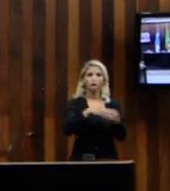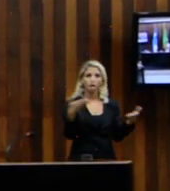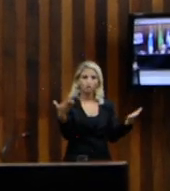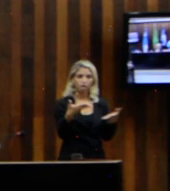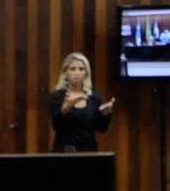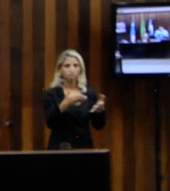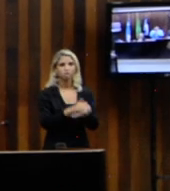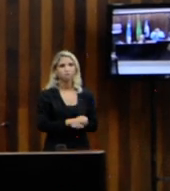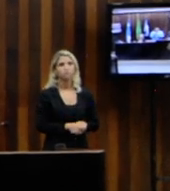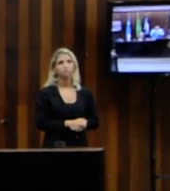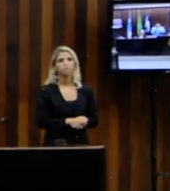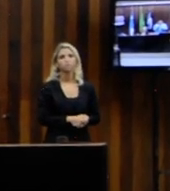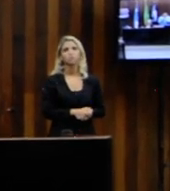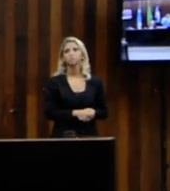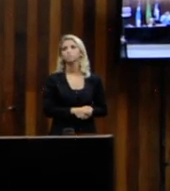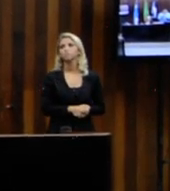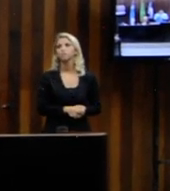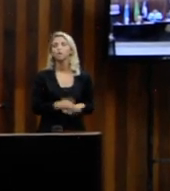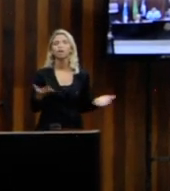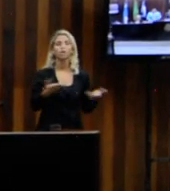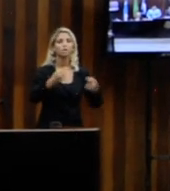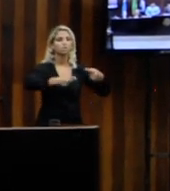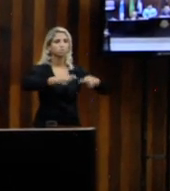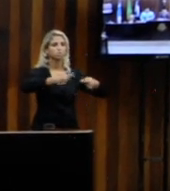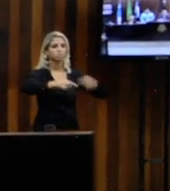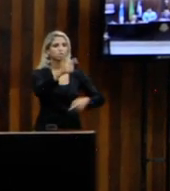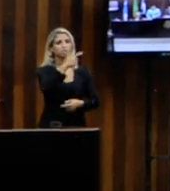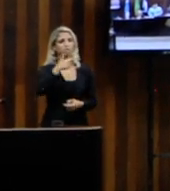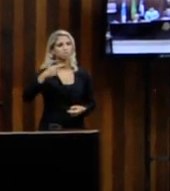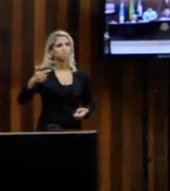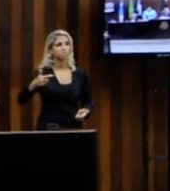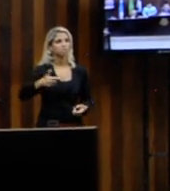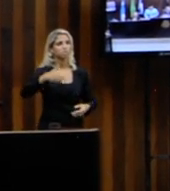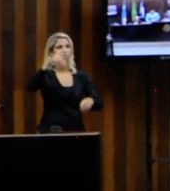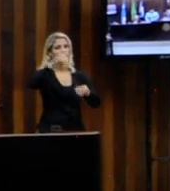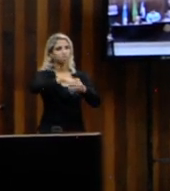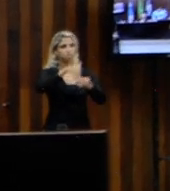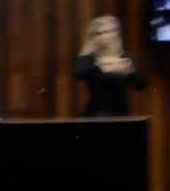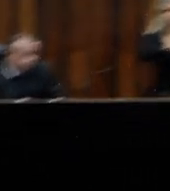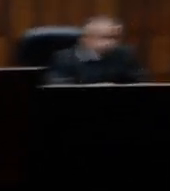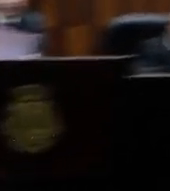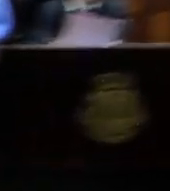para que a gente possa votar esse projeto. Coloca o requerimento à discussão. Havendo o que quer discutir, coloca em